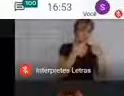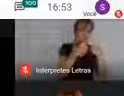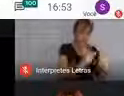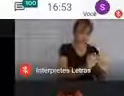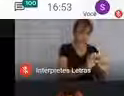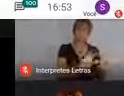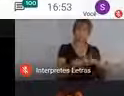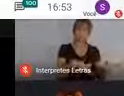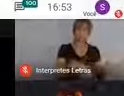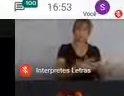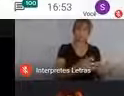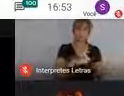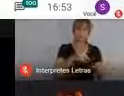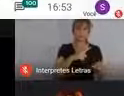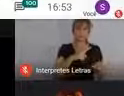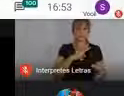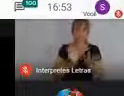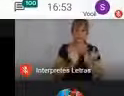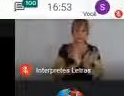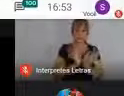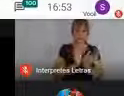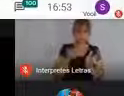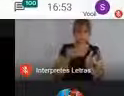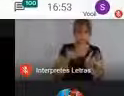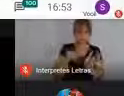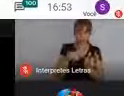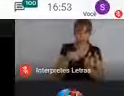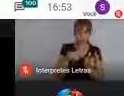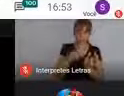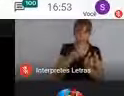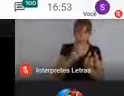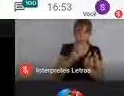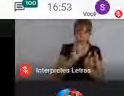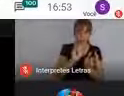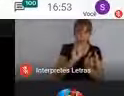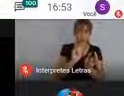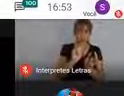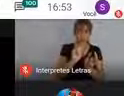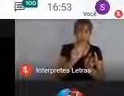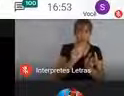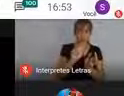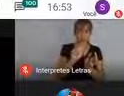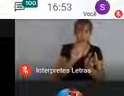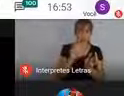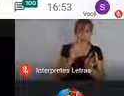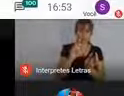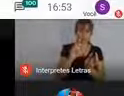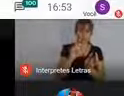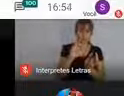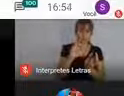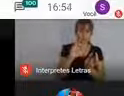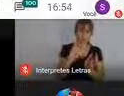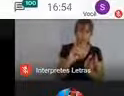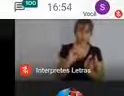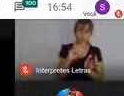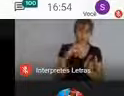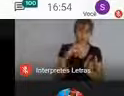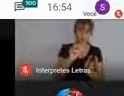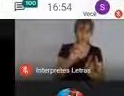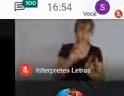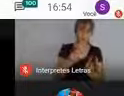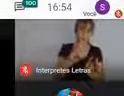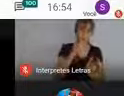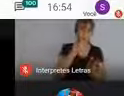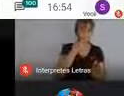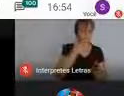A variação diogeracional diz respeito à idade, então nós temos diferenças das crianças, dos adultos e